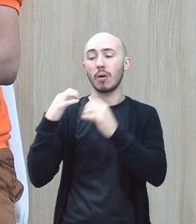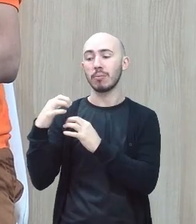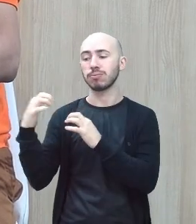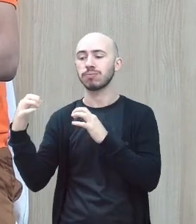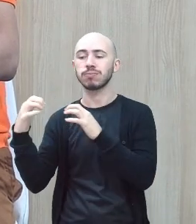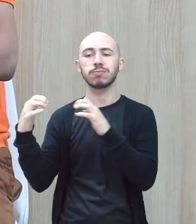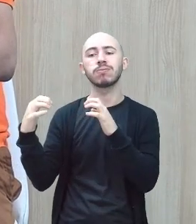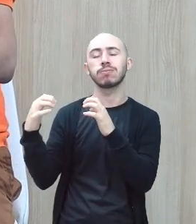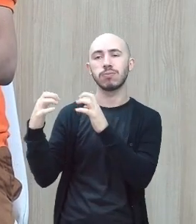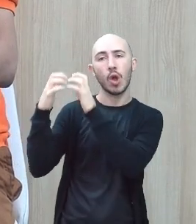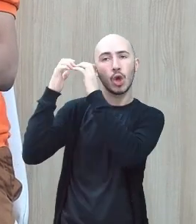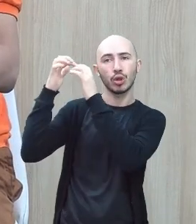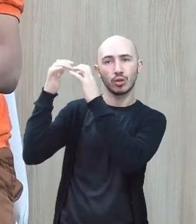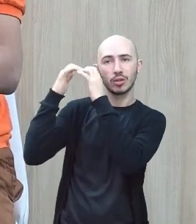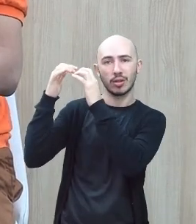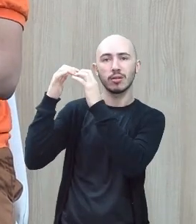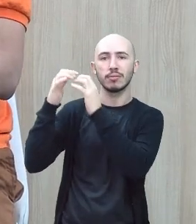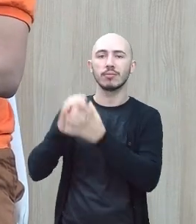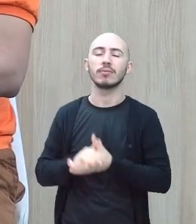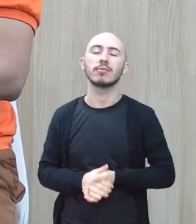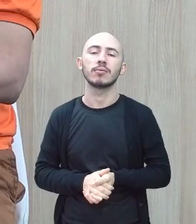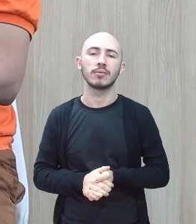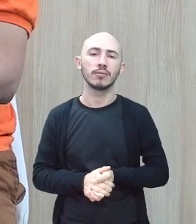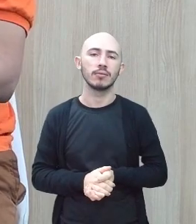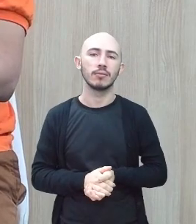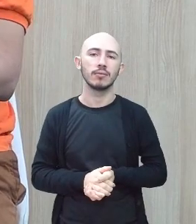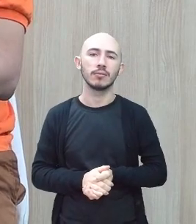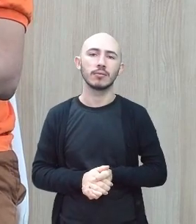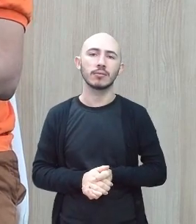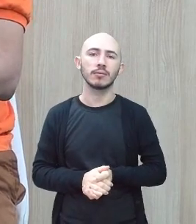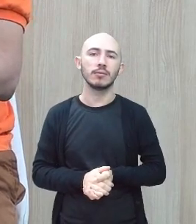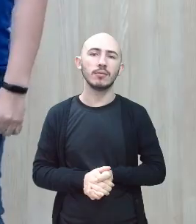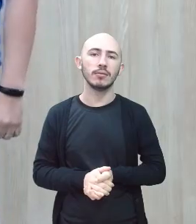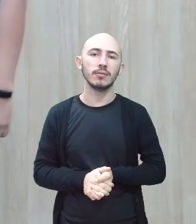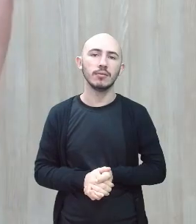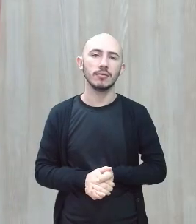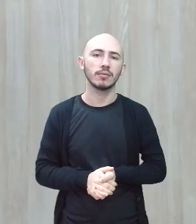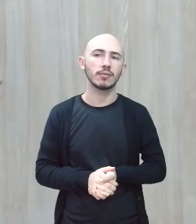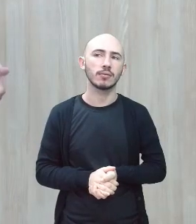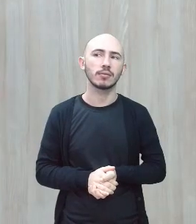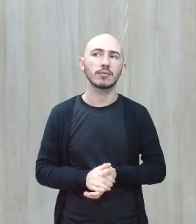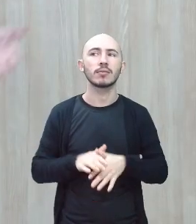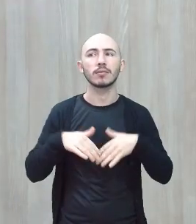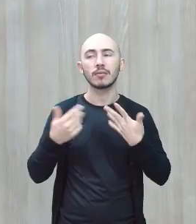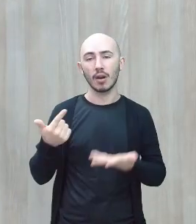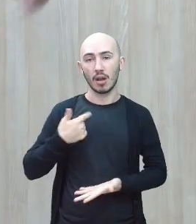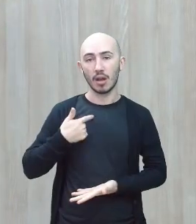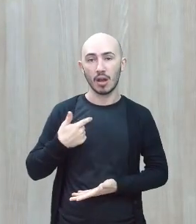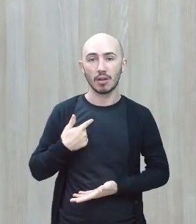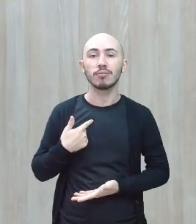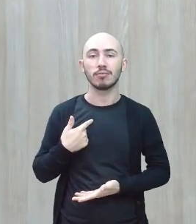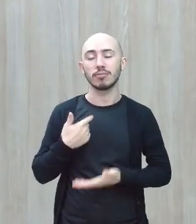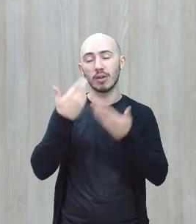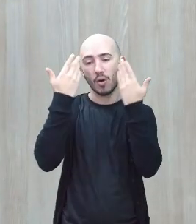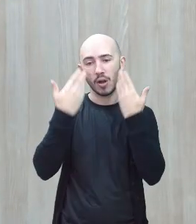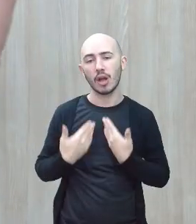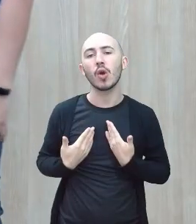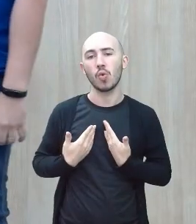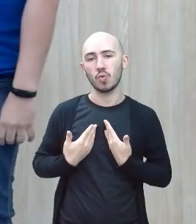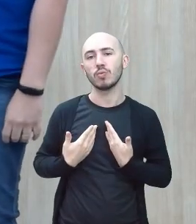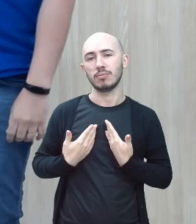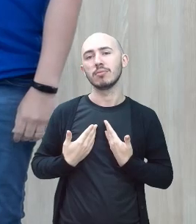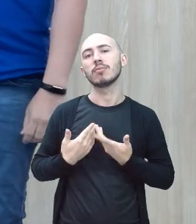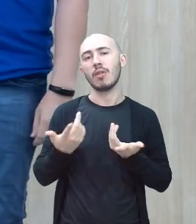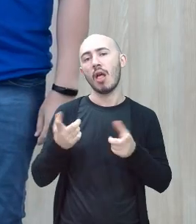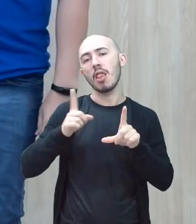mais do lado direito do seu cérebro. Pois bem, então, eu como sou de letras e o professor André também, a gente vem mais para o